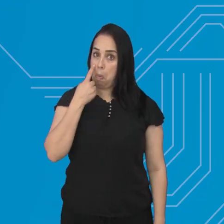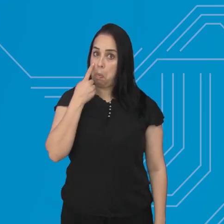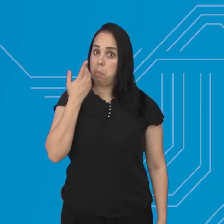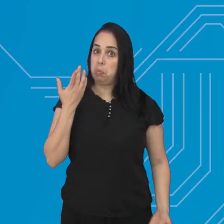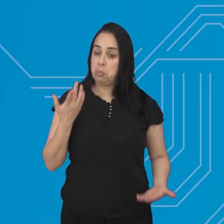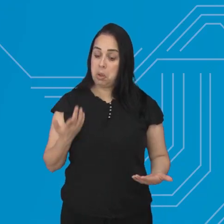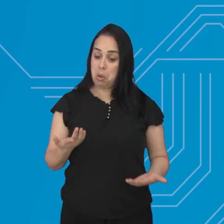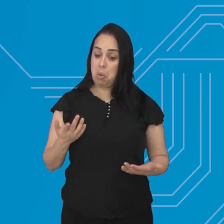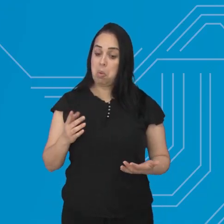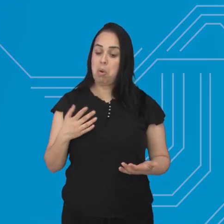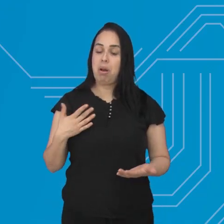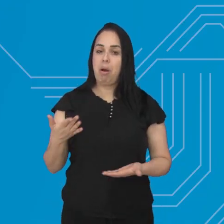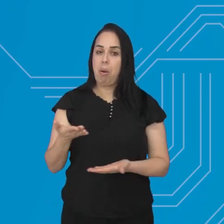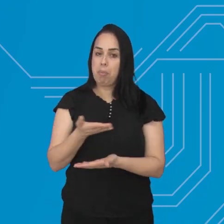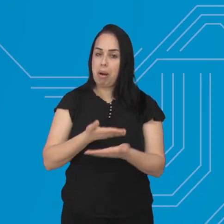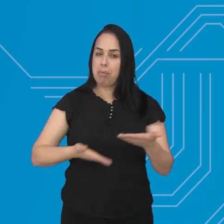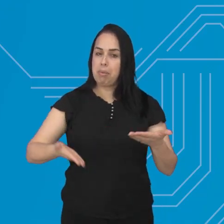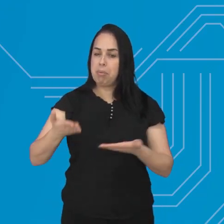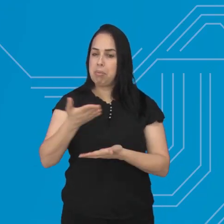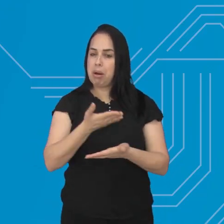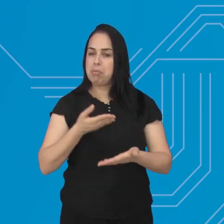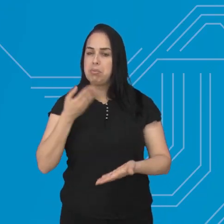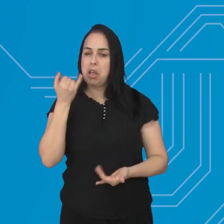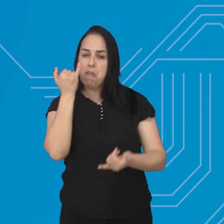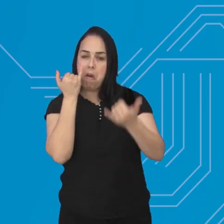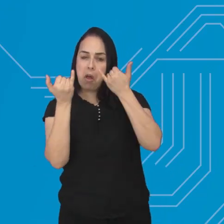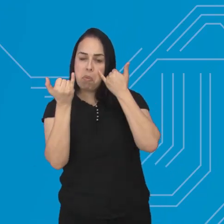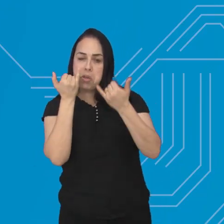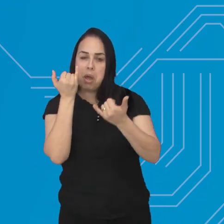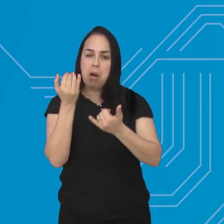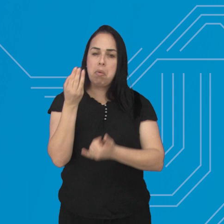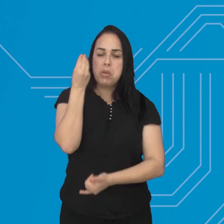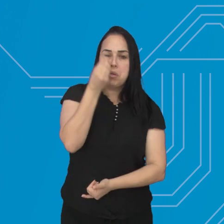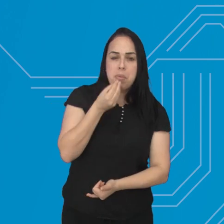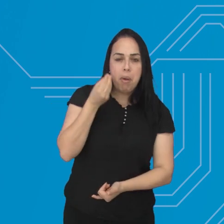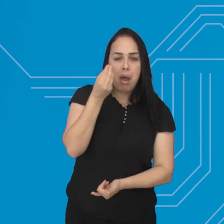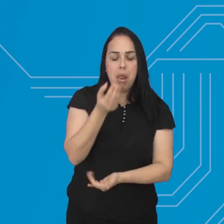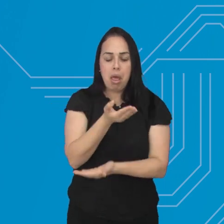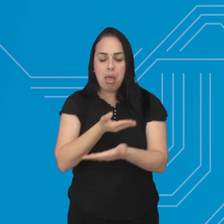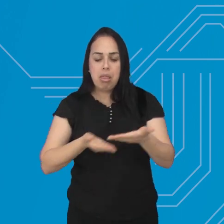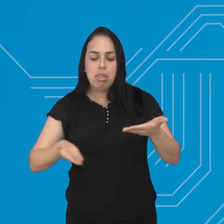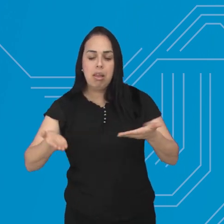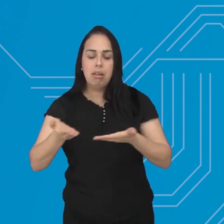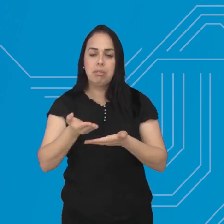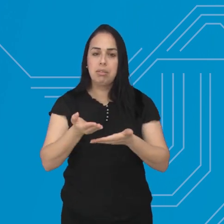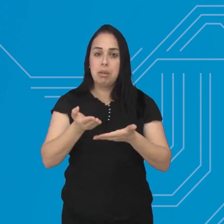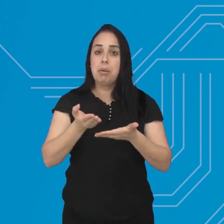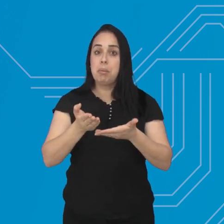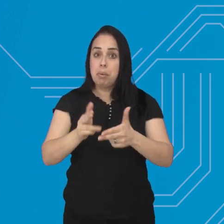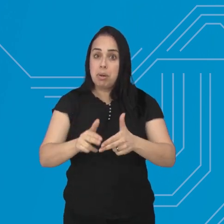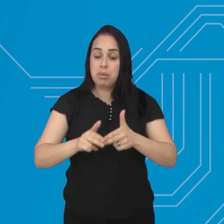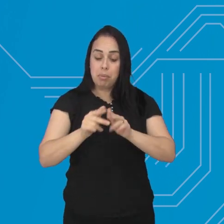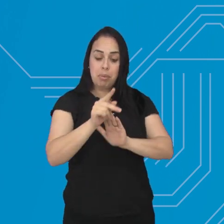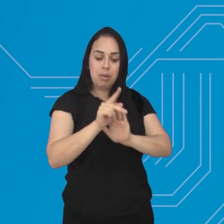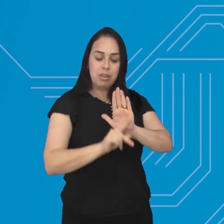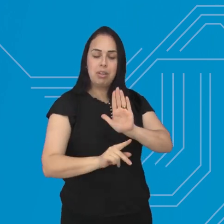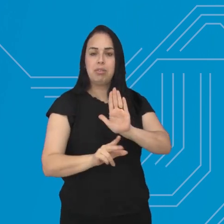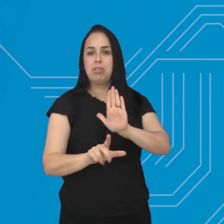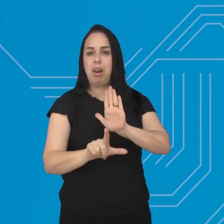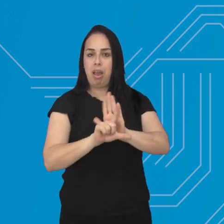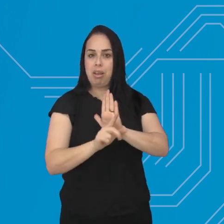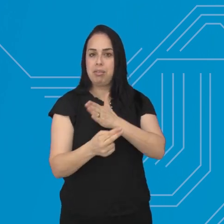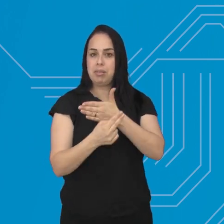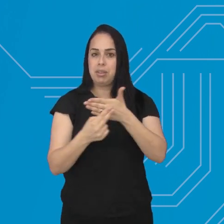olha, com o objetivo de trocar experiências e informações sobre inclusão no ambiente escolar, um projeto de lei do